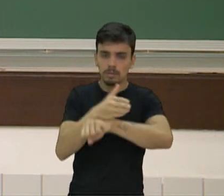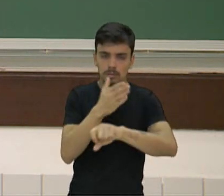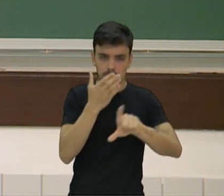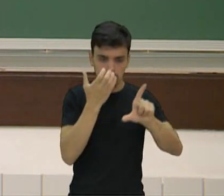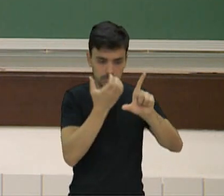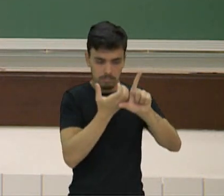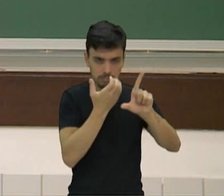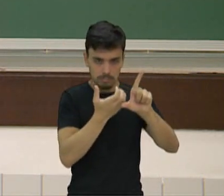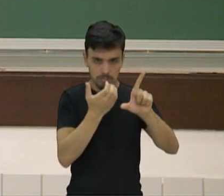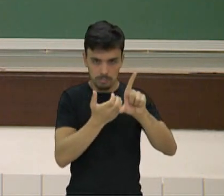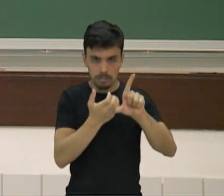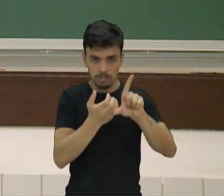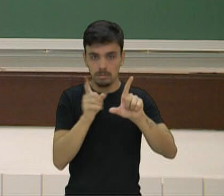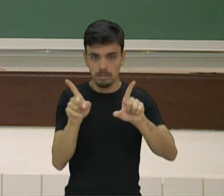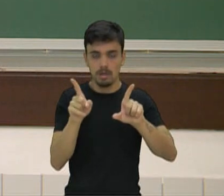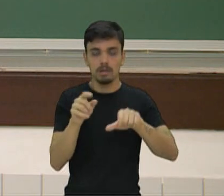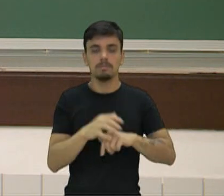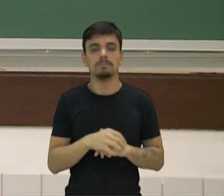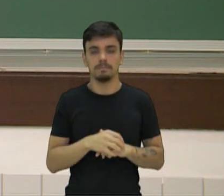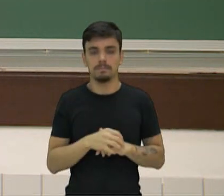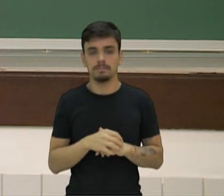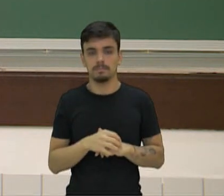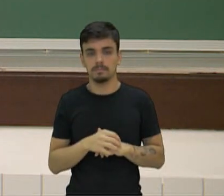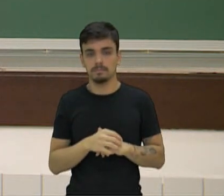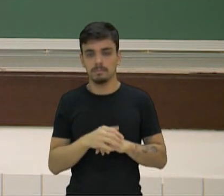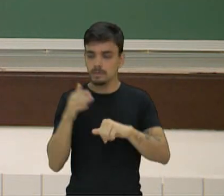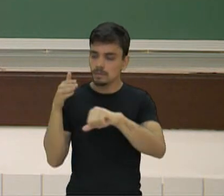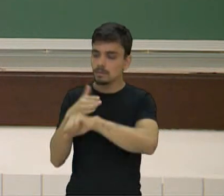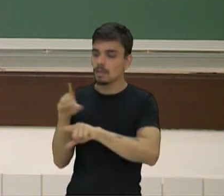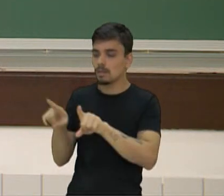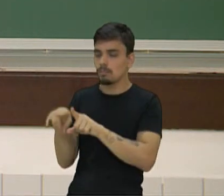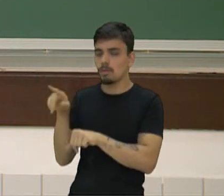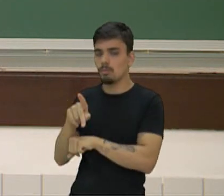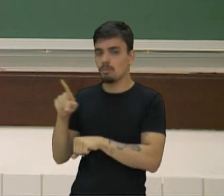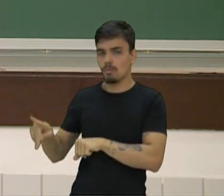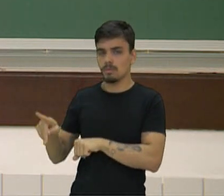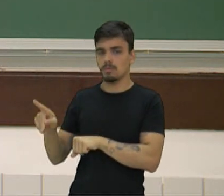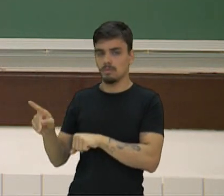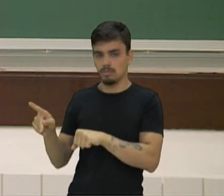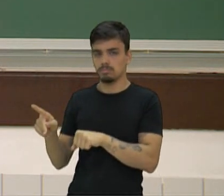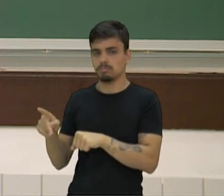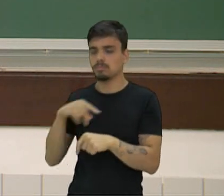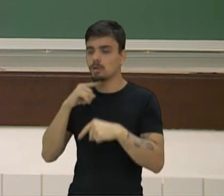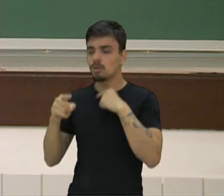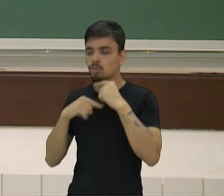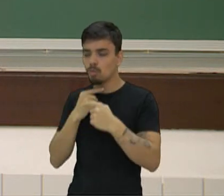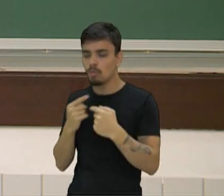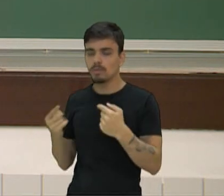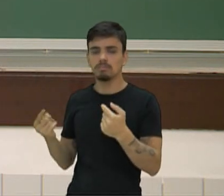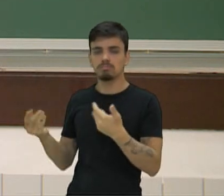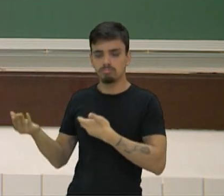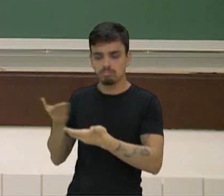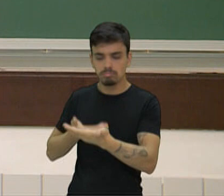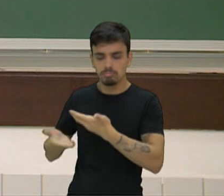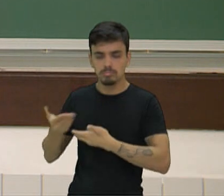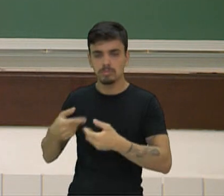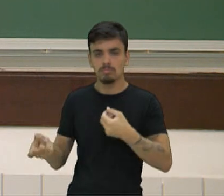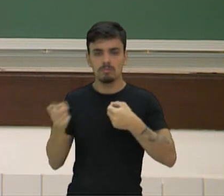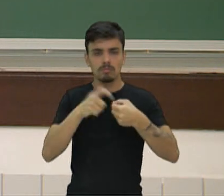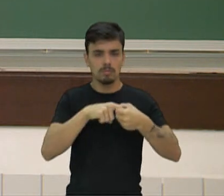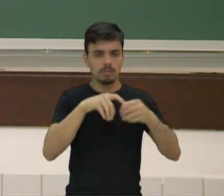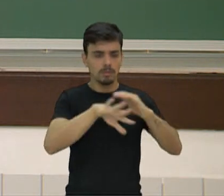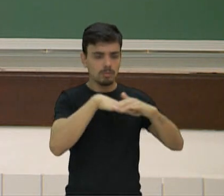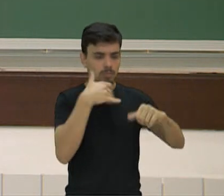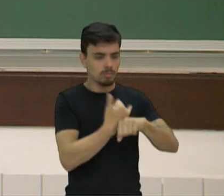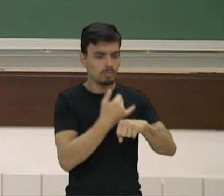na plataforma Google Classroom, acessar o seu professor, tirar dúvidas com ele, voltar na aula Paraná, lá no